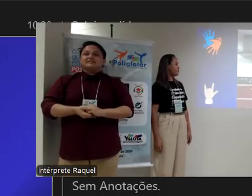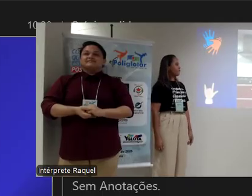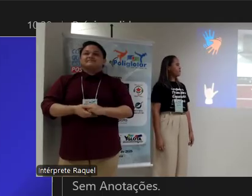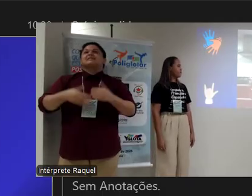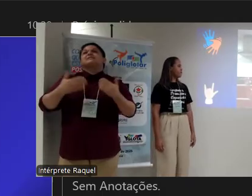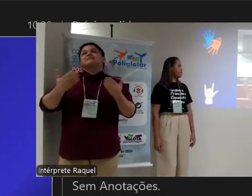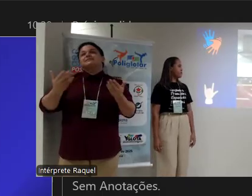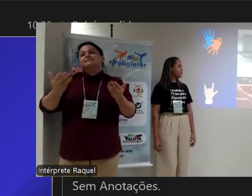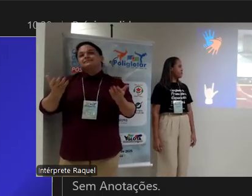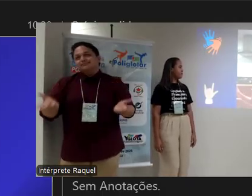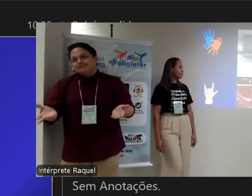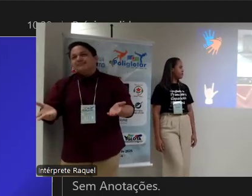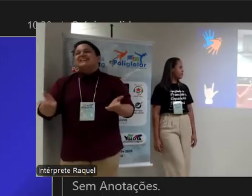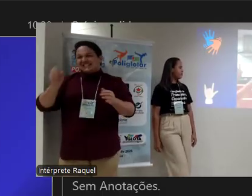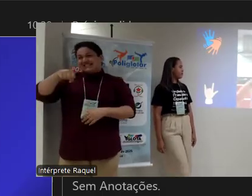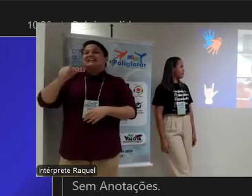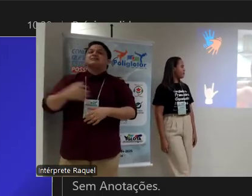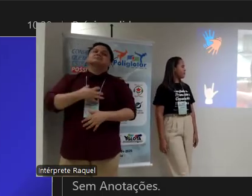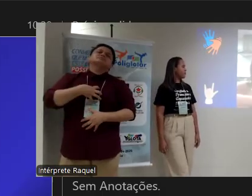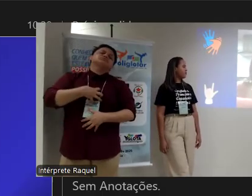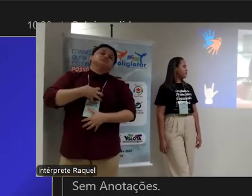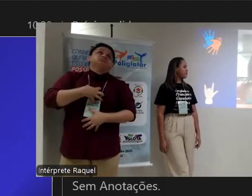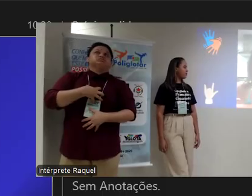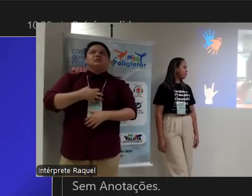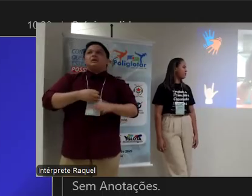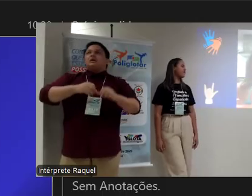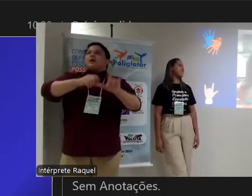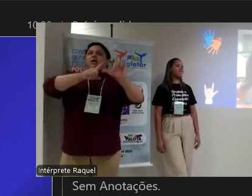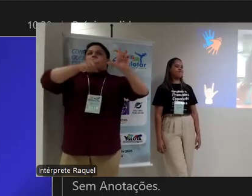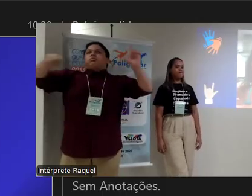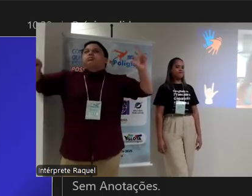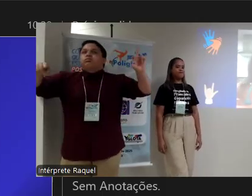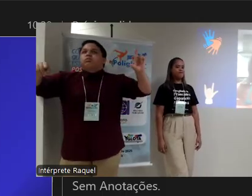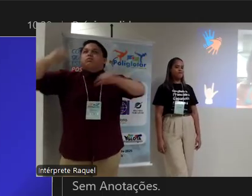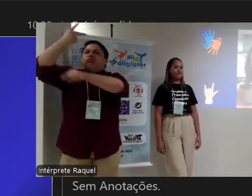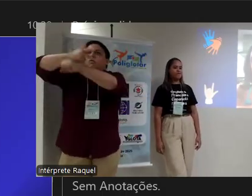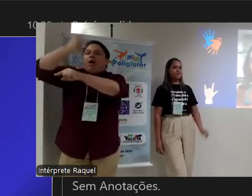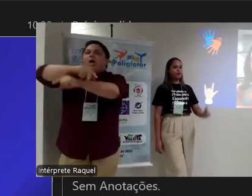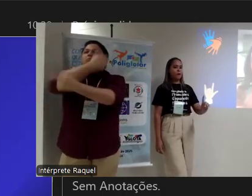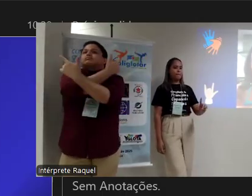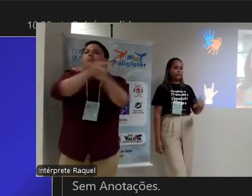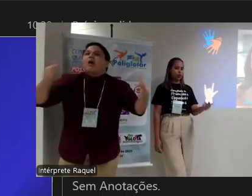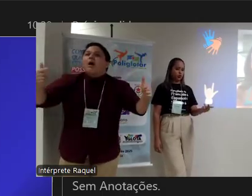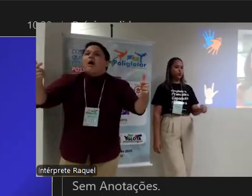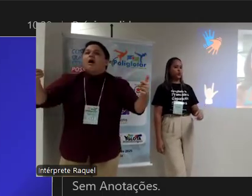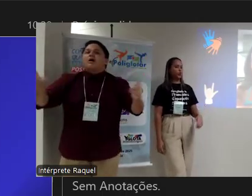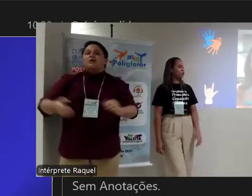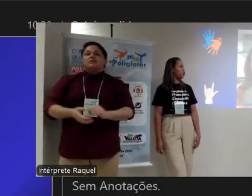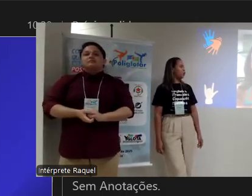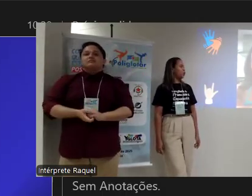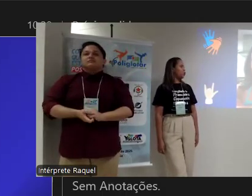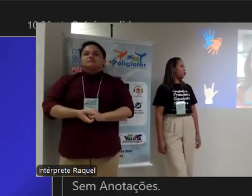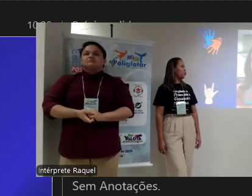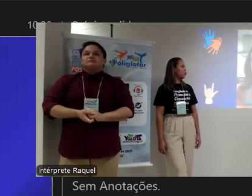É claro que eu odeio quando não tem vídeo com legenda. Eu quero mostrar eles pra ela.